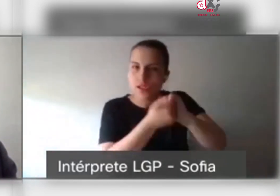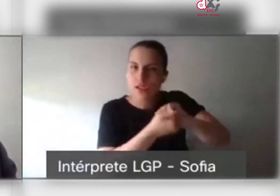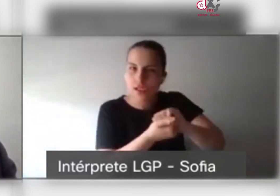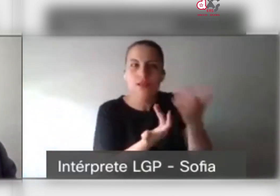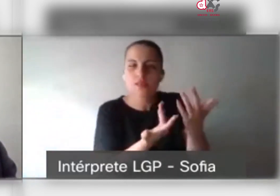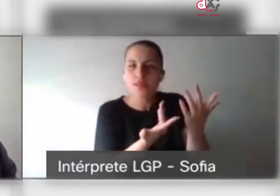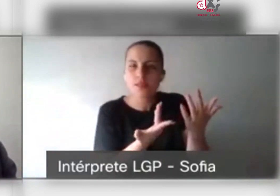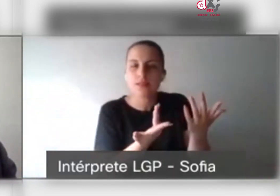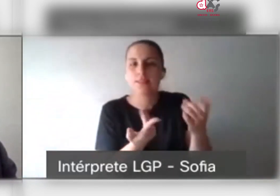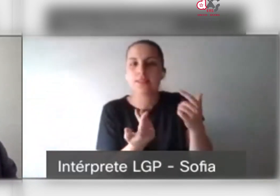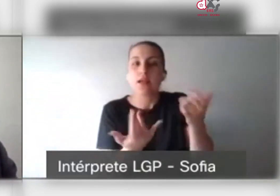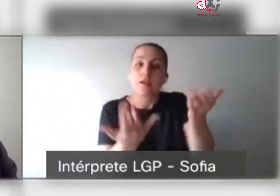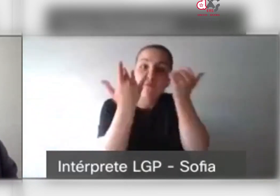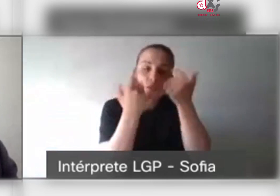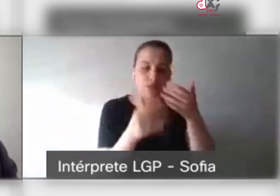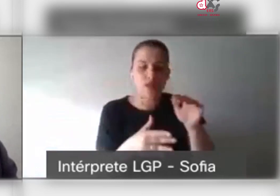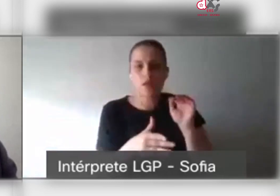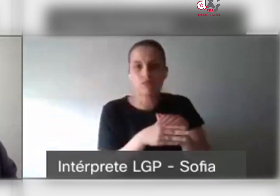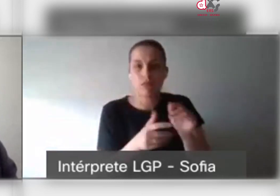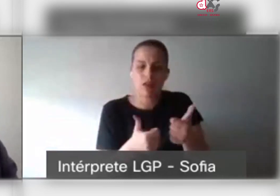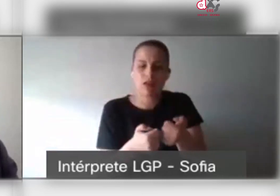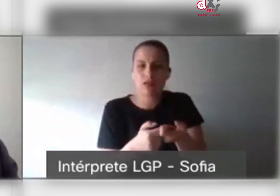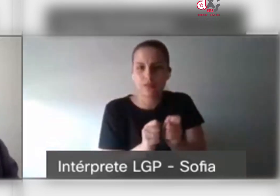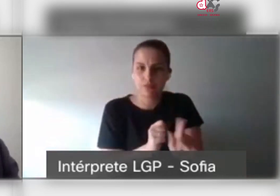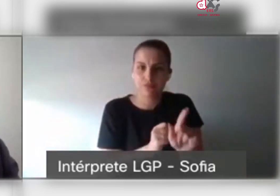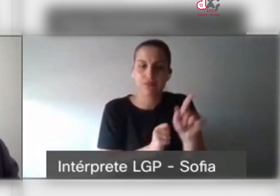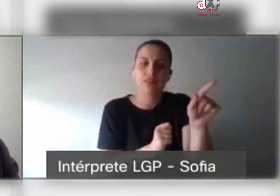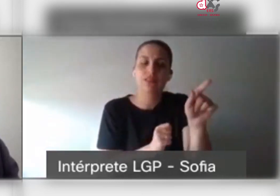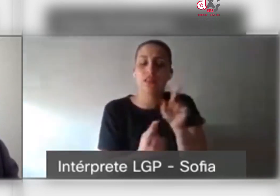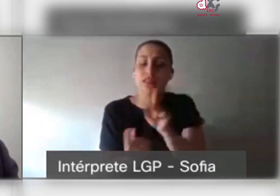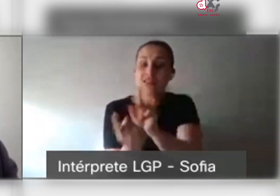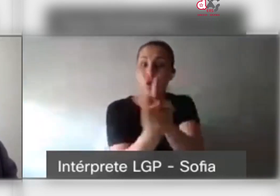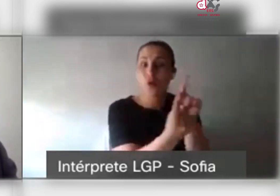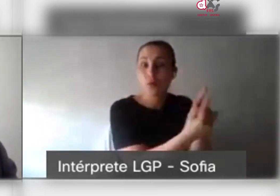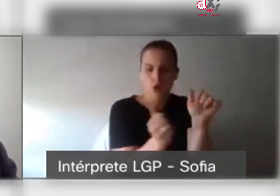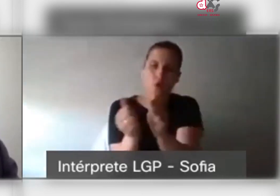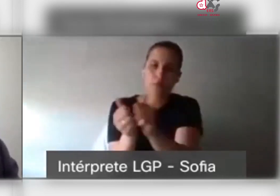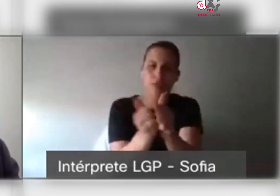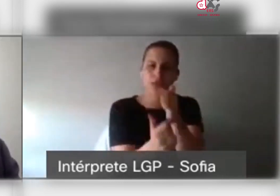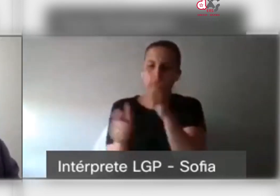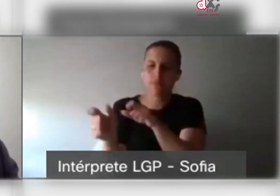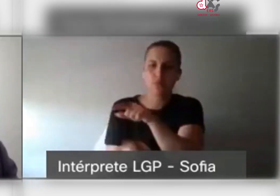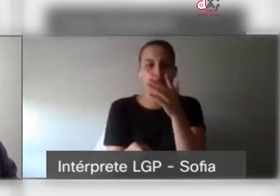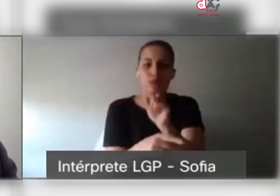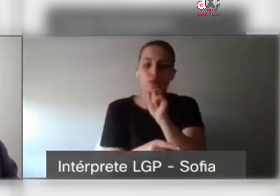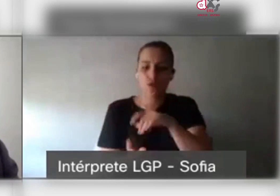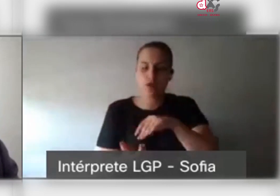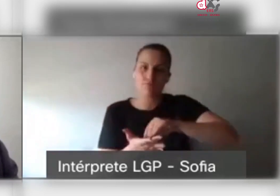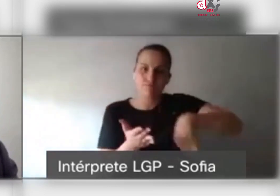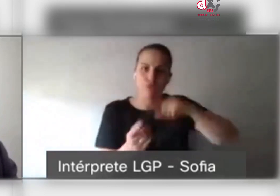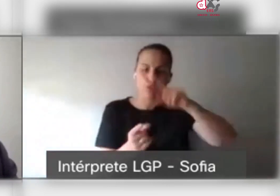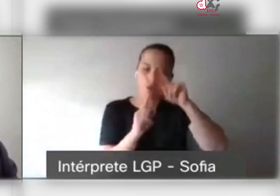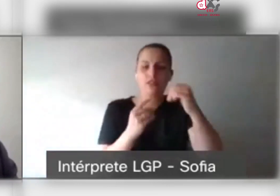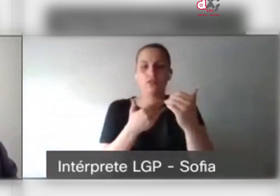foi o envio de informação por SMS ao acompanhante de cada doente. Portanto, o acompanhante podia-se registrar para receber esta